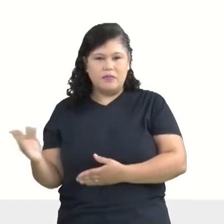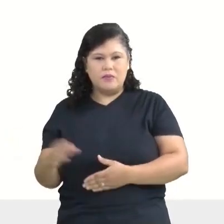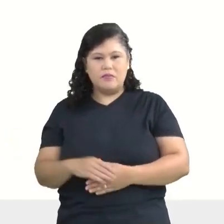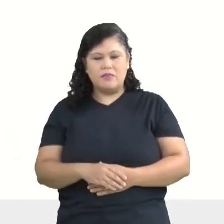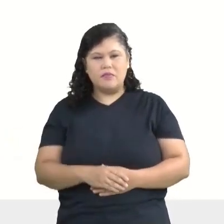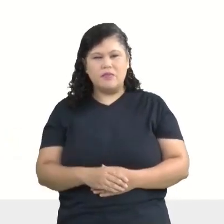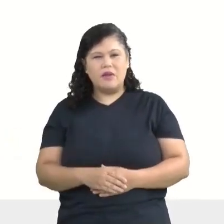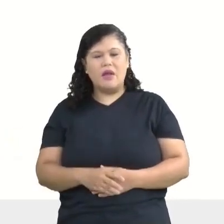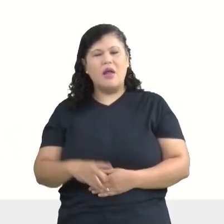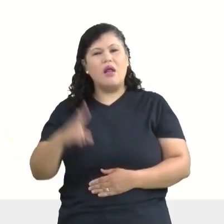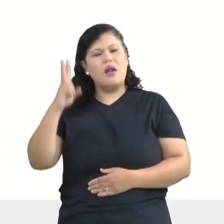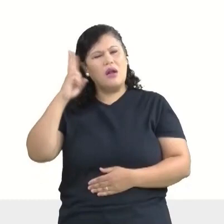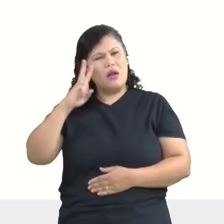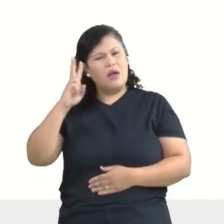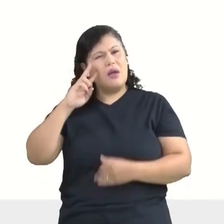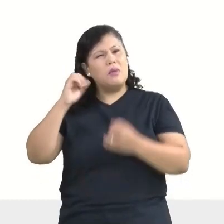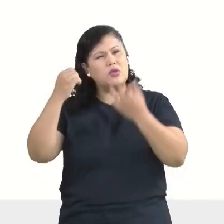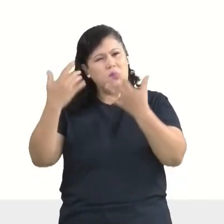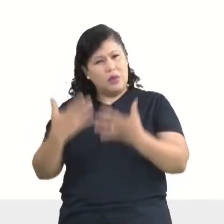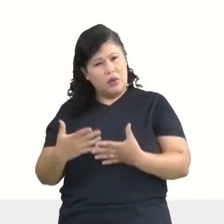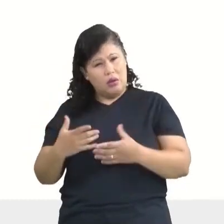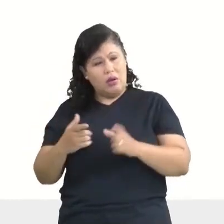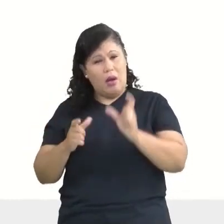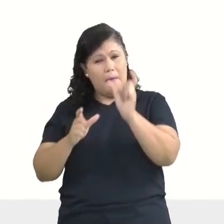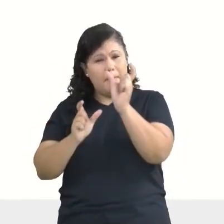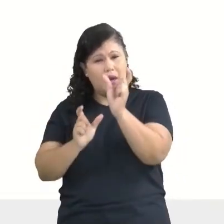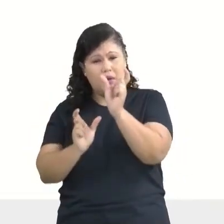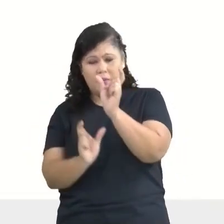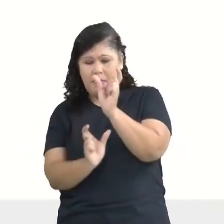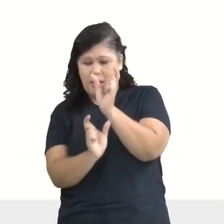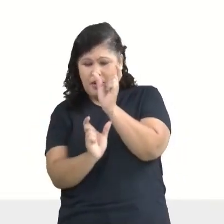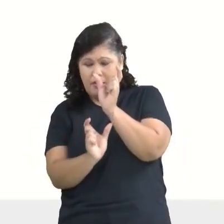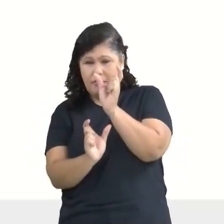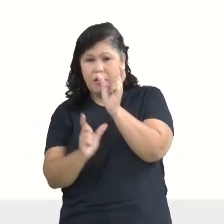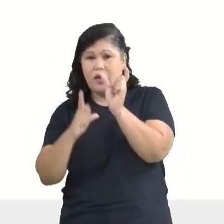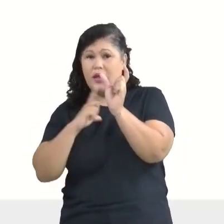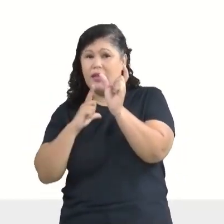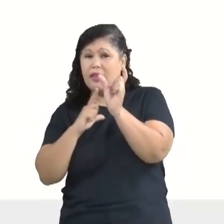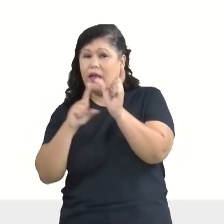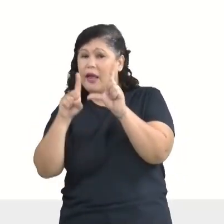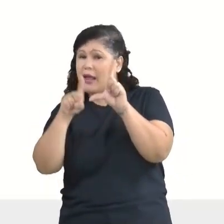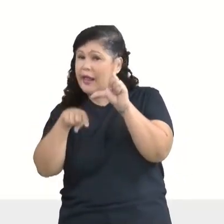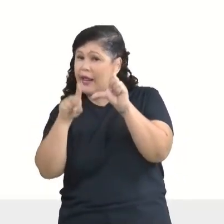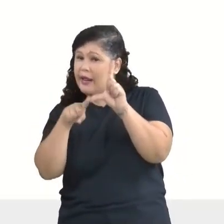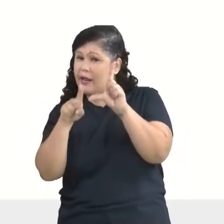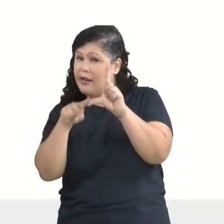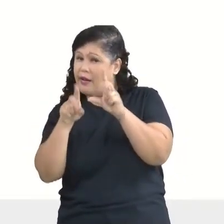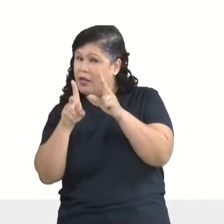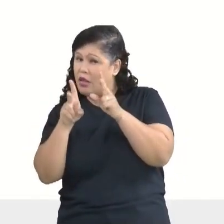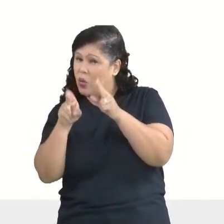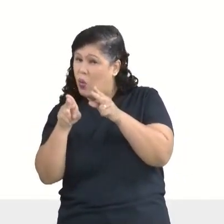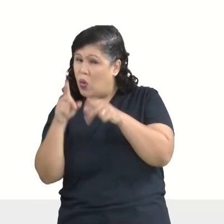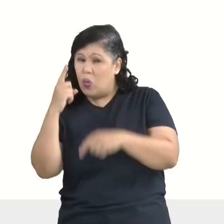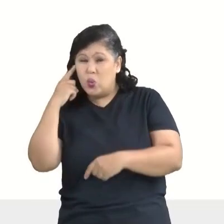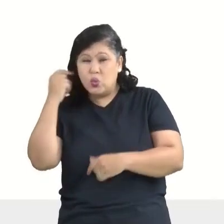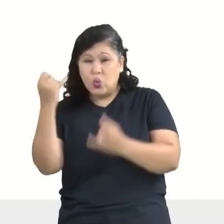Vocês se lembram que eu falei que as terminações, os sonzinhos finais, eles são bem parecidos? Olha só como terminou.